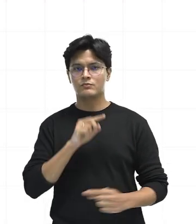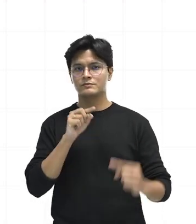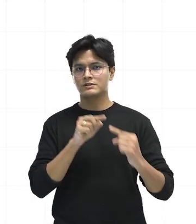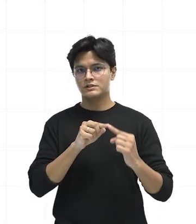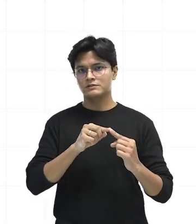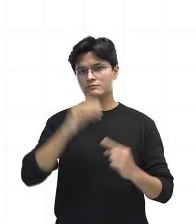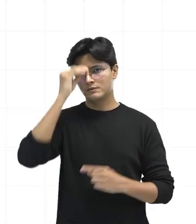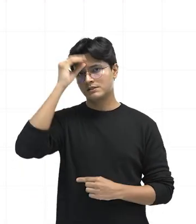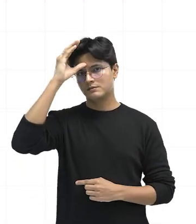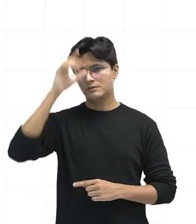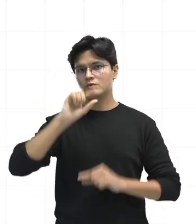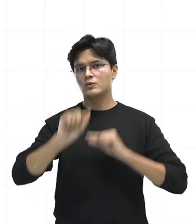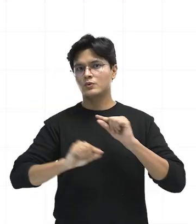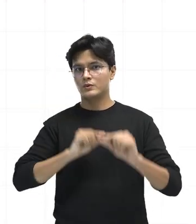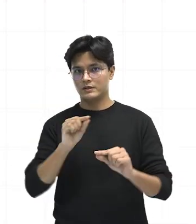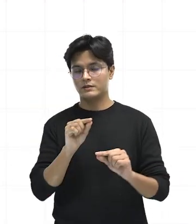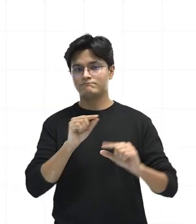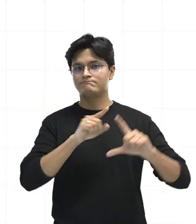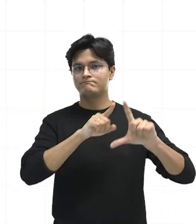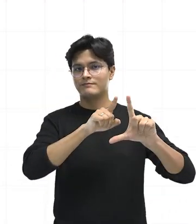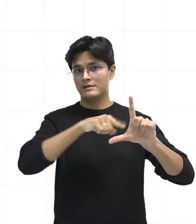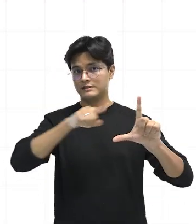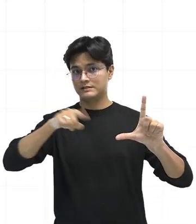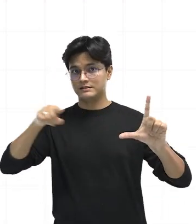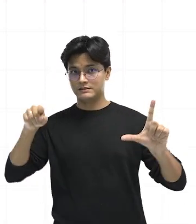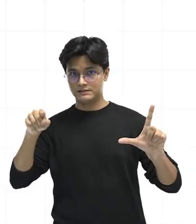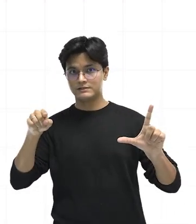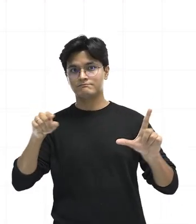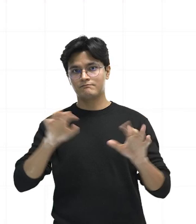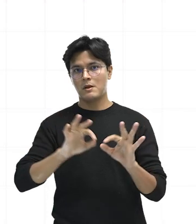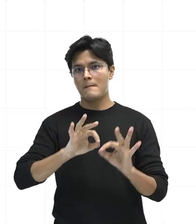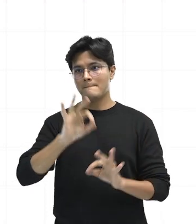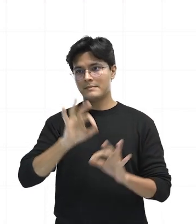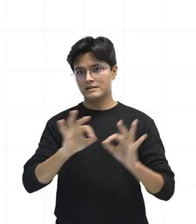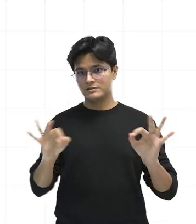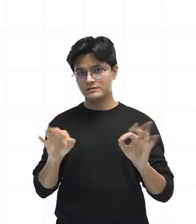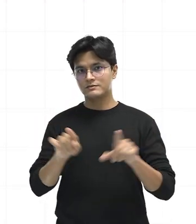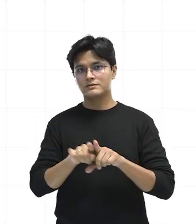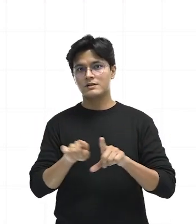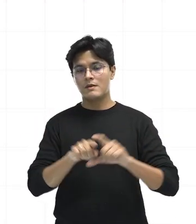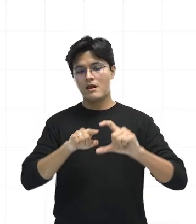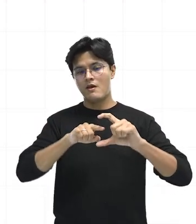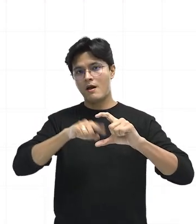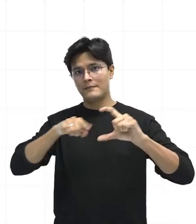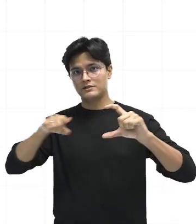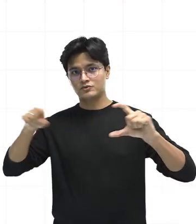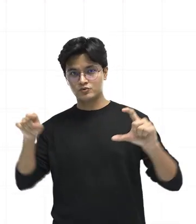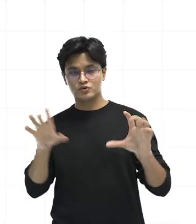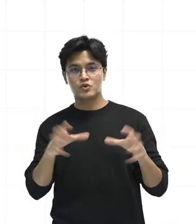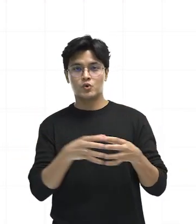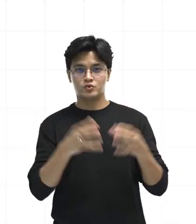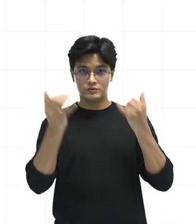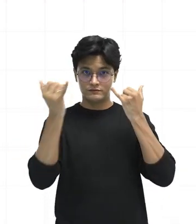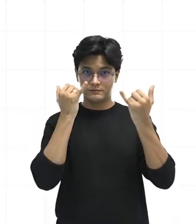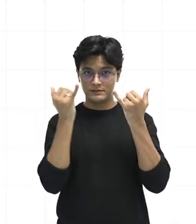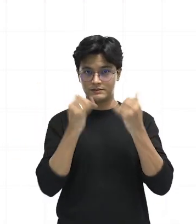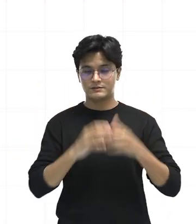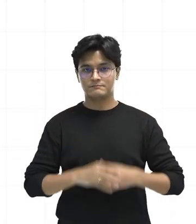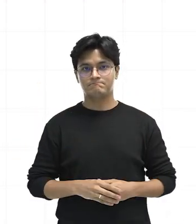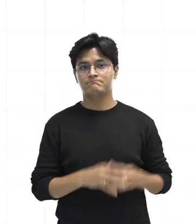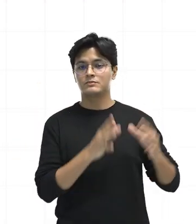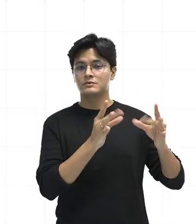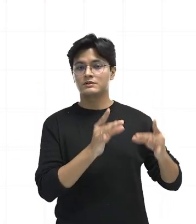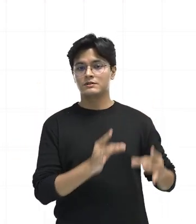de conhecimento é a estatística, medida e amplitude de um conjunto de dados, o detalhamento, medidas